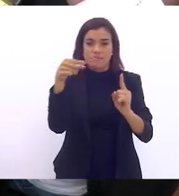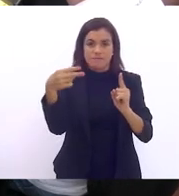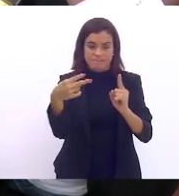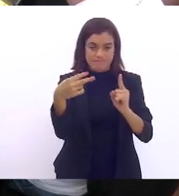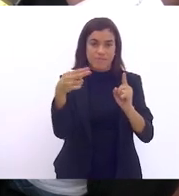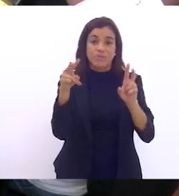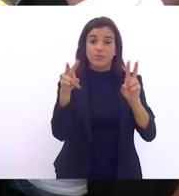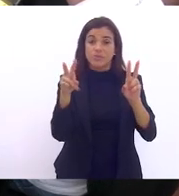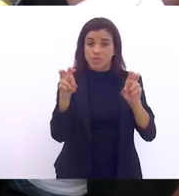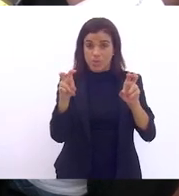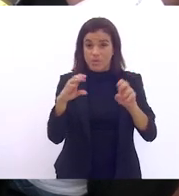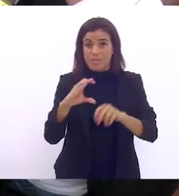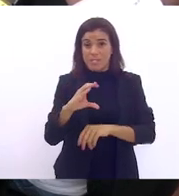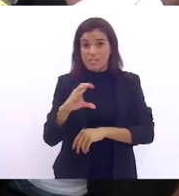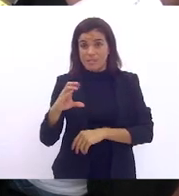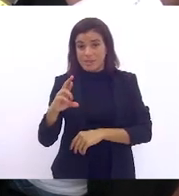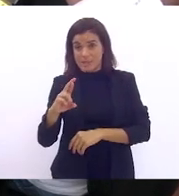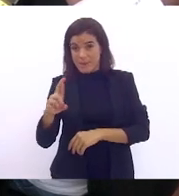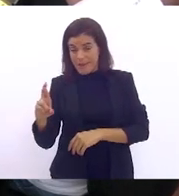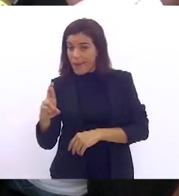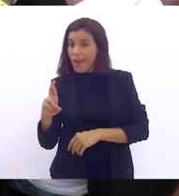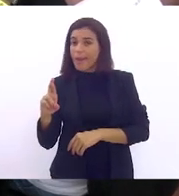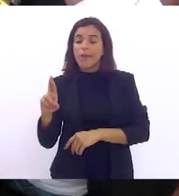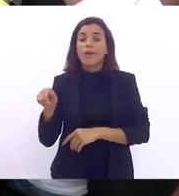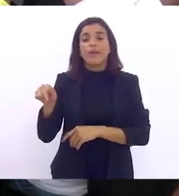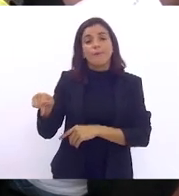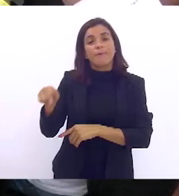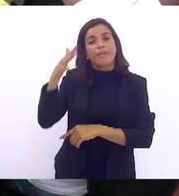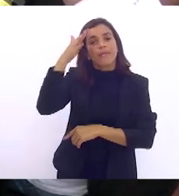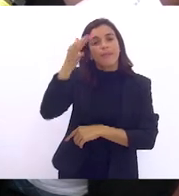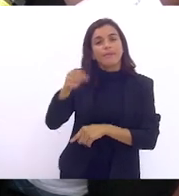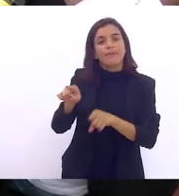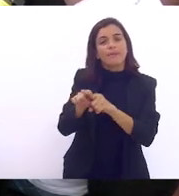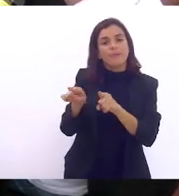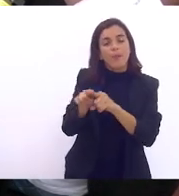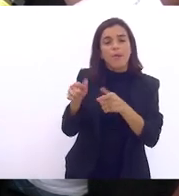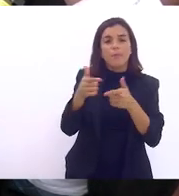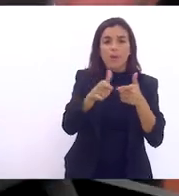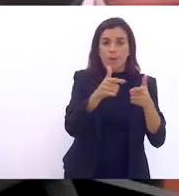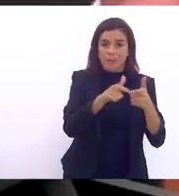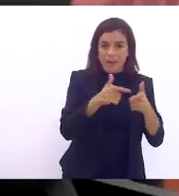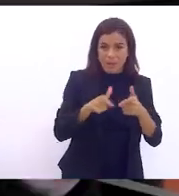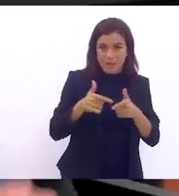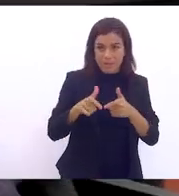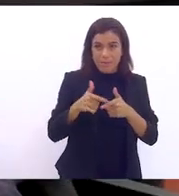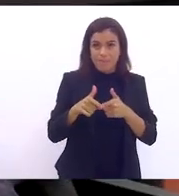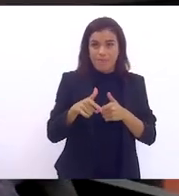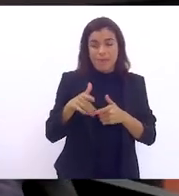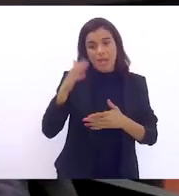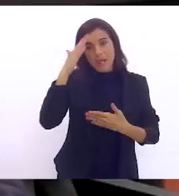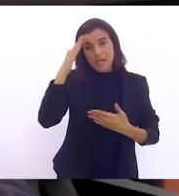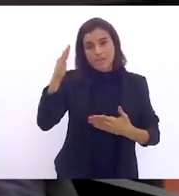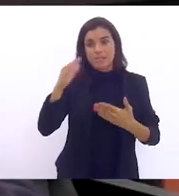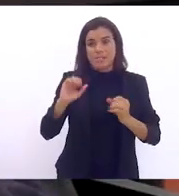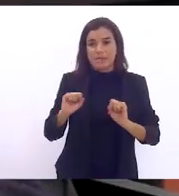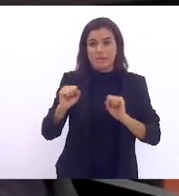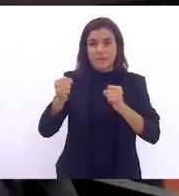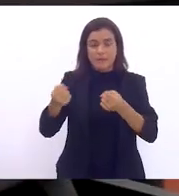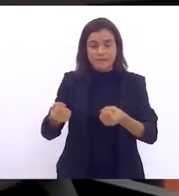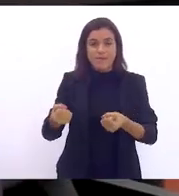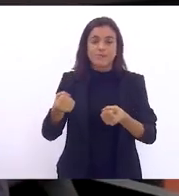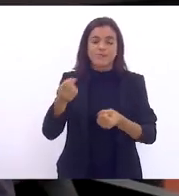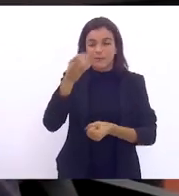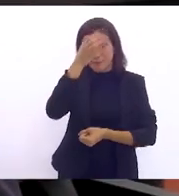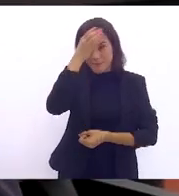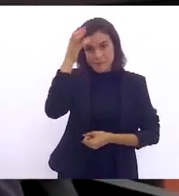ficar ciente o que aflige os moradores agradecer a presença do Dr José esquitino do secretário de Defesa do Consumidor né que é muito